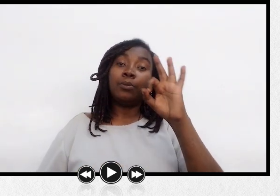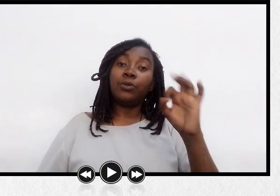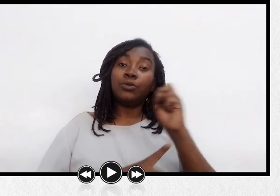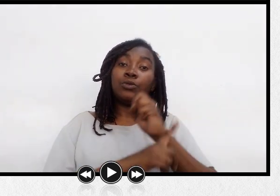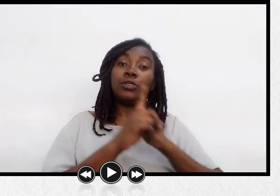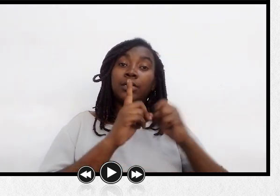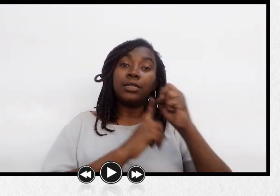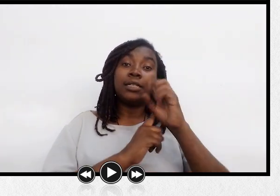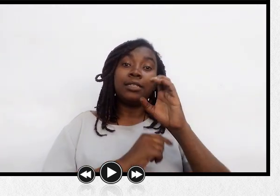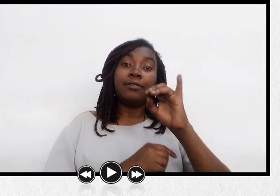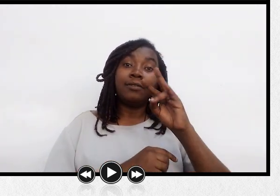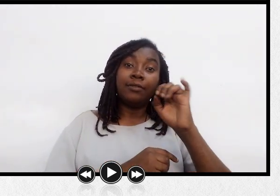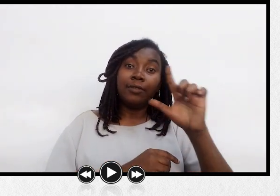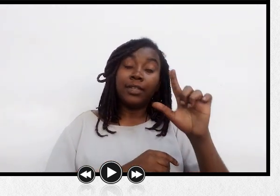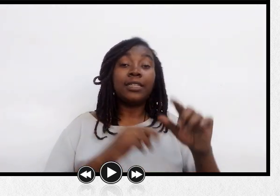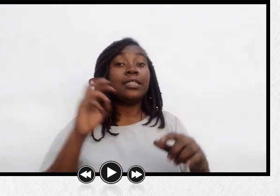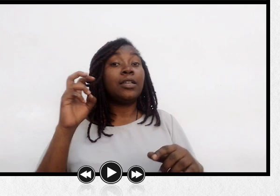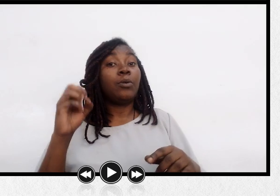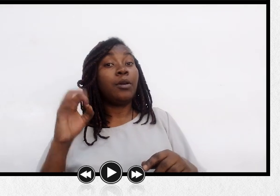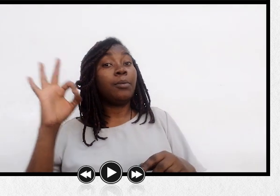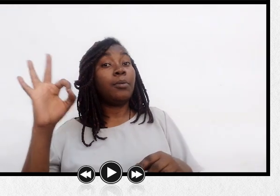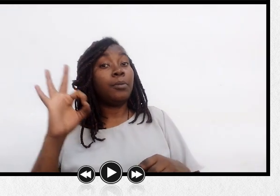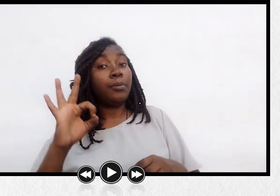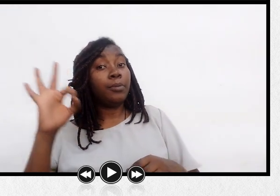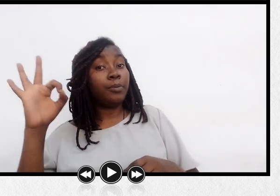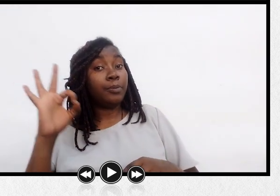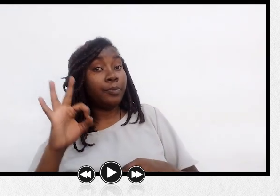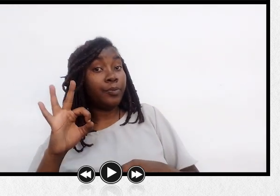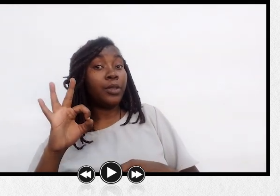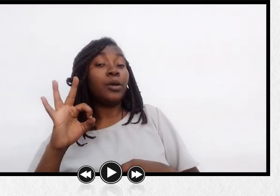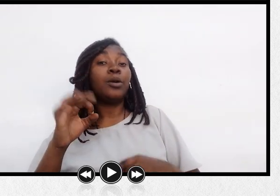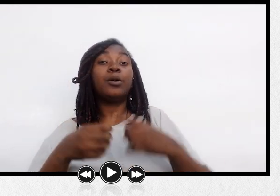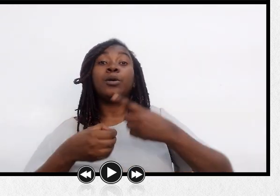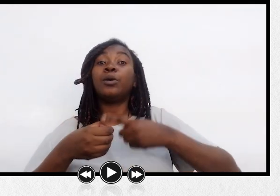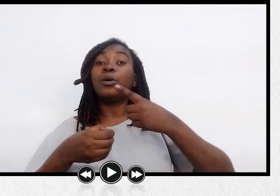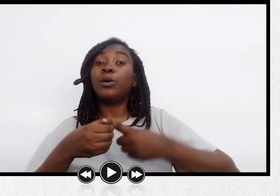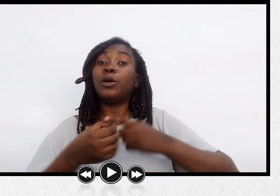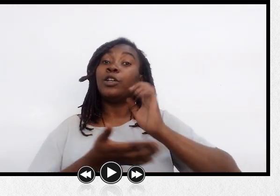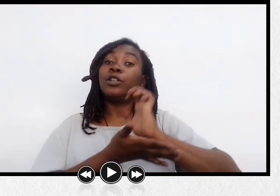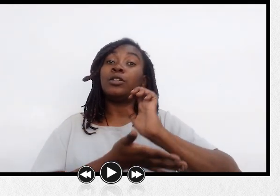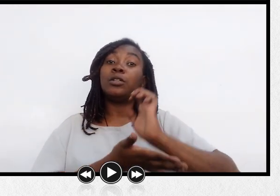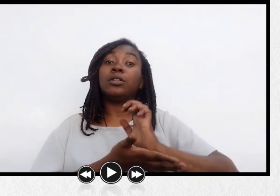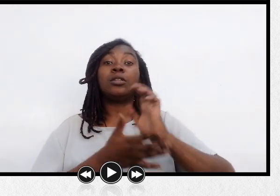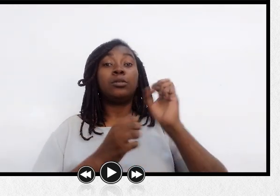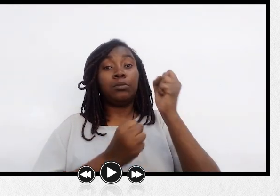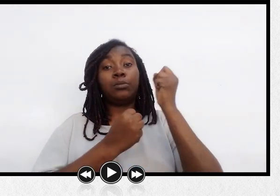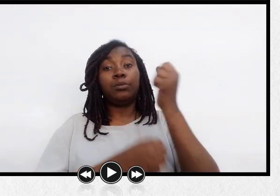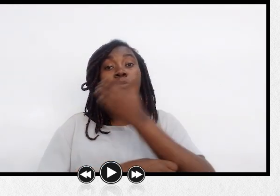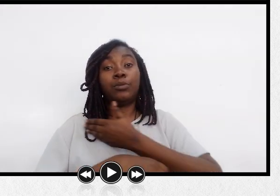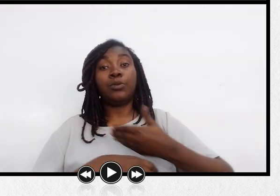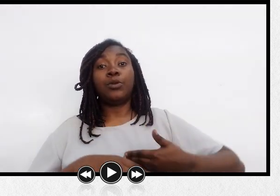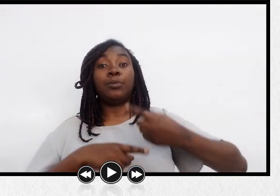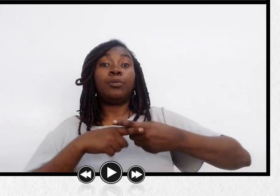sociedade civil e 50% envolvendo município e Estado, então poder público. Então, porque